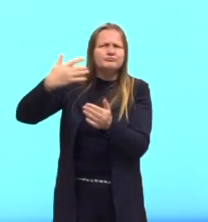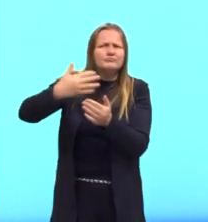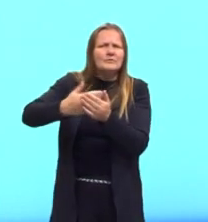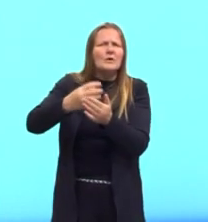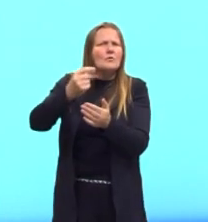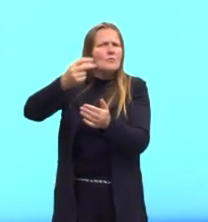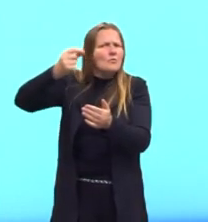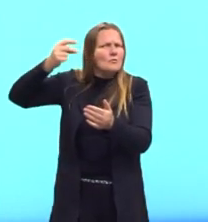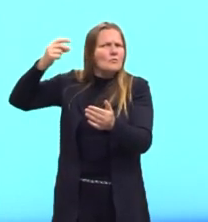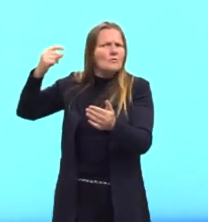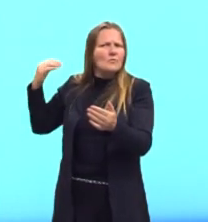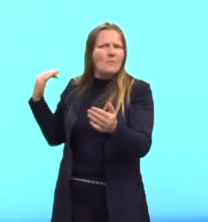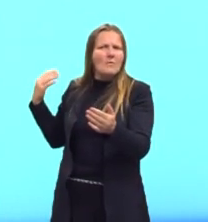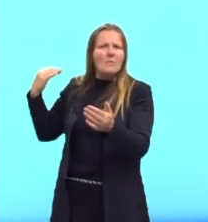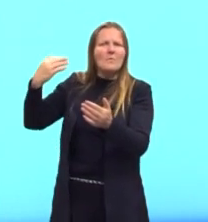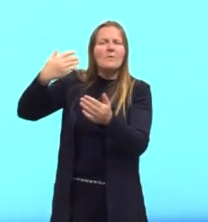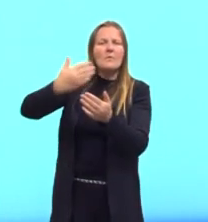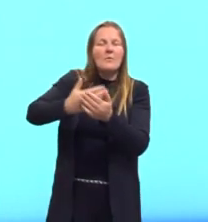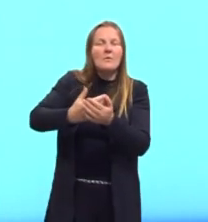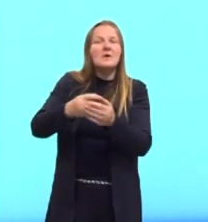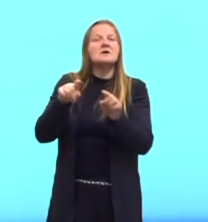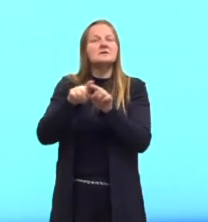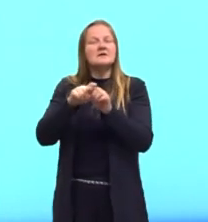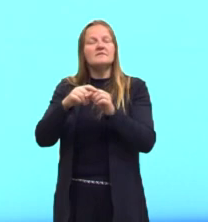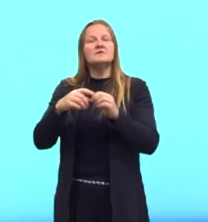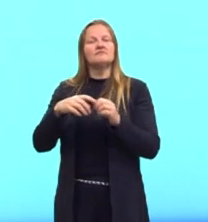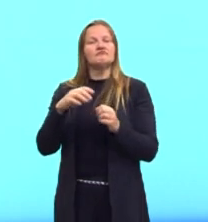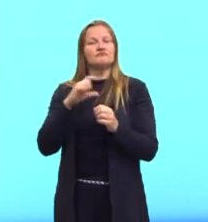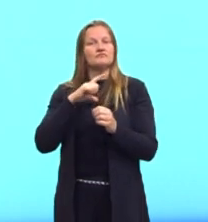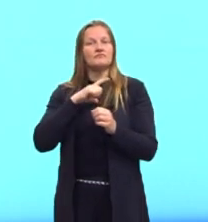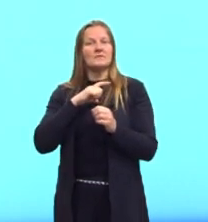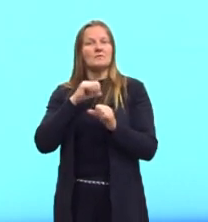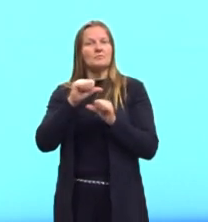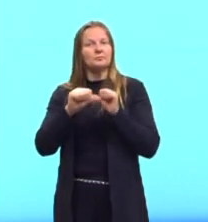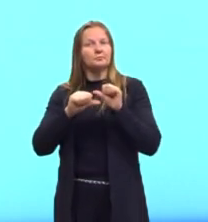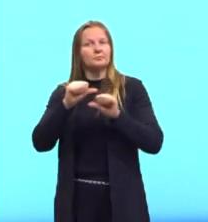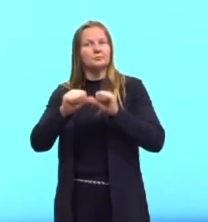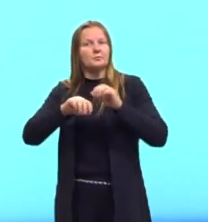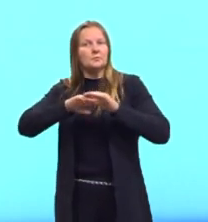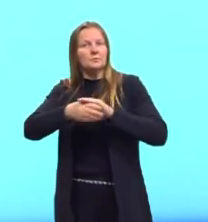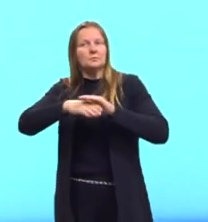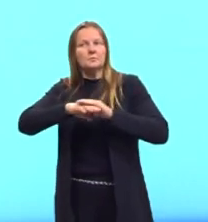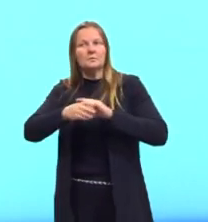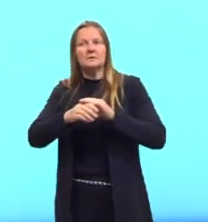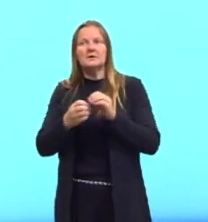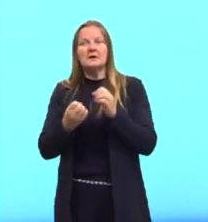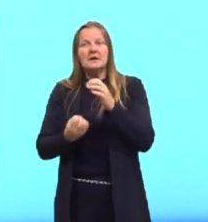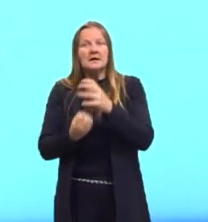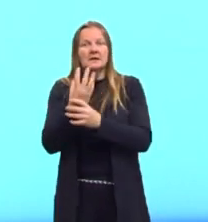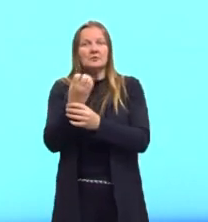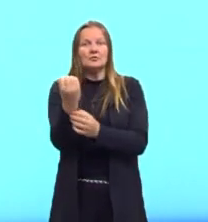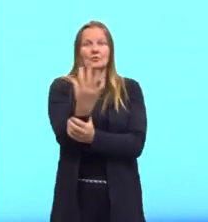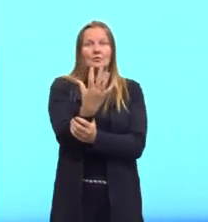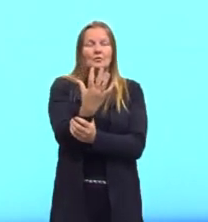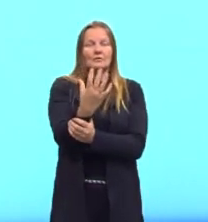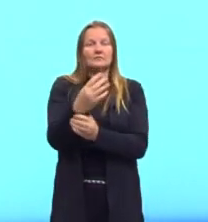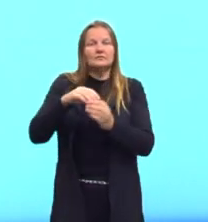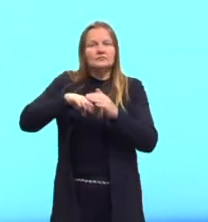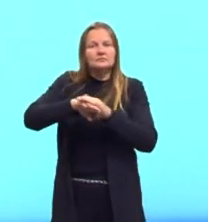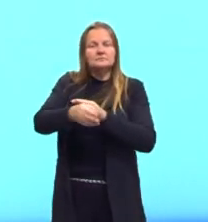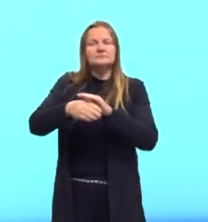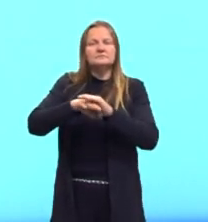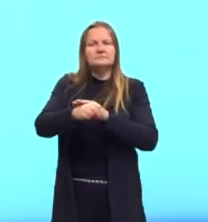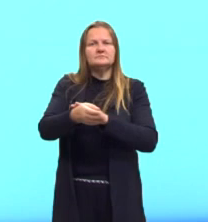longo do tempo a pressão então ecológica foi fazendo com que ocorresse as mudanças adaptações